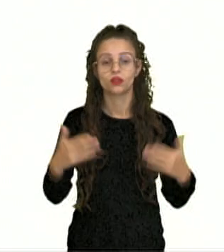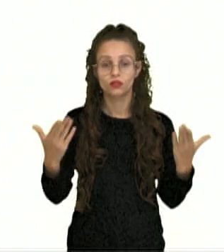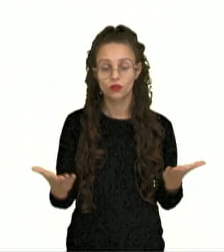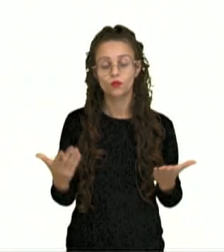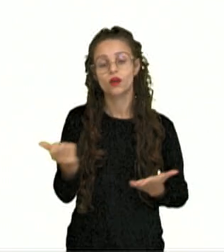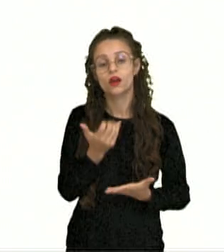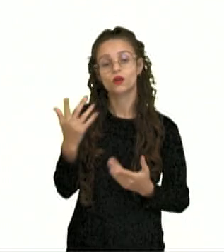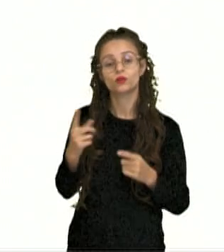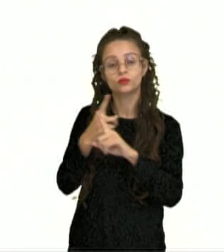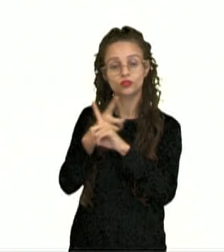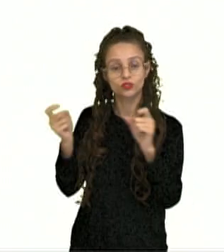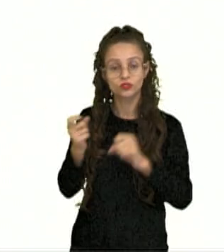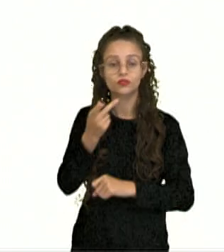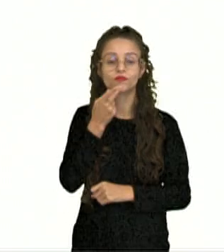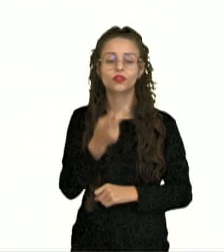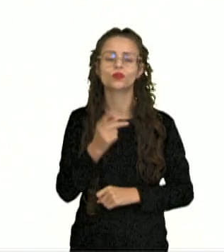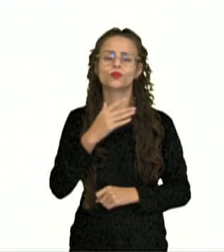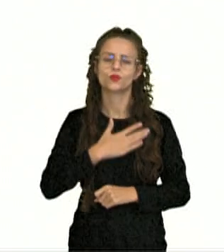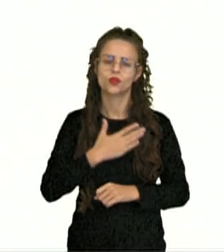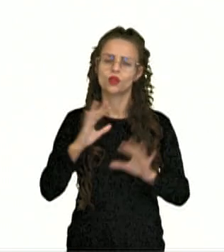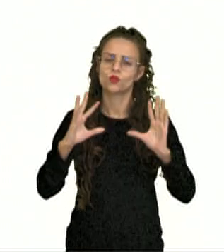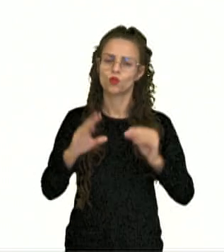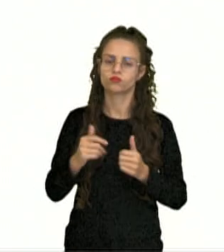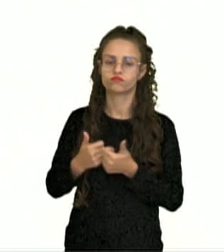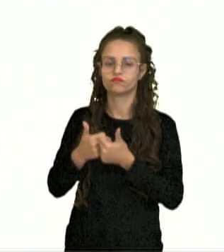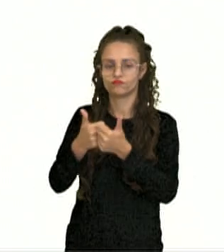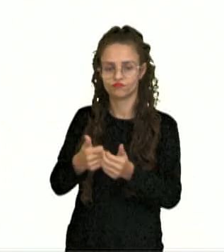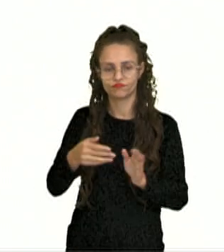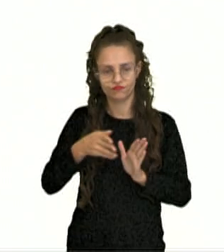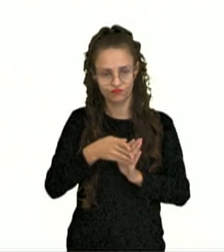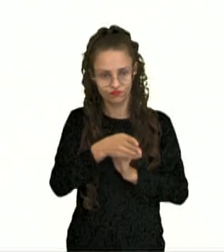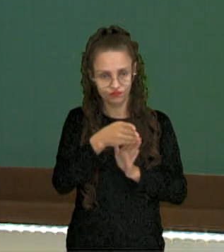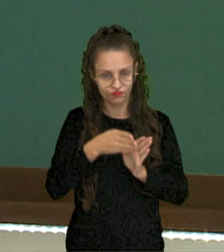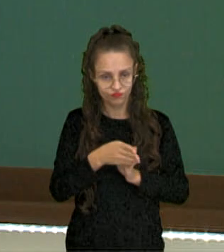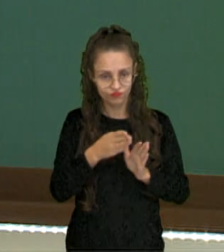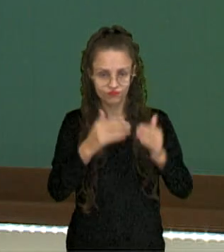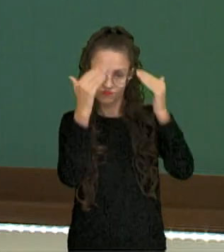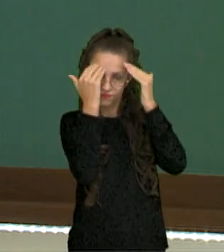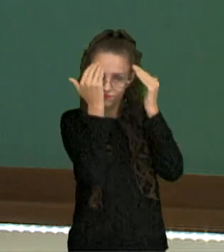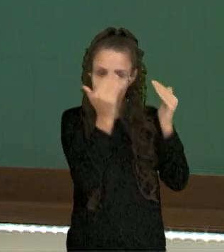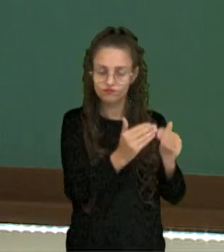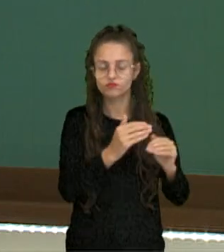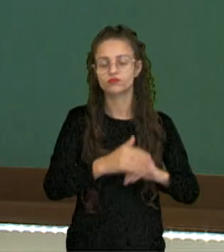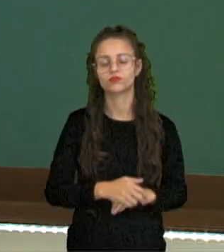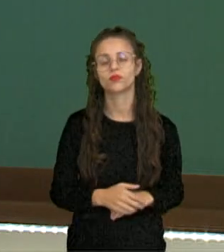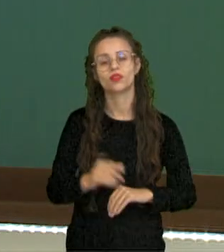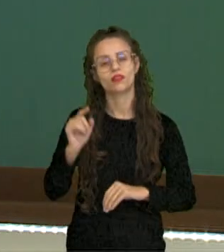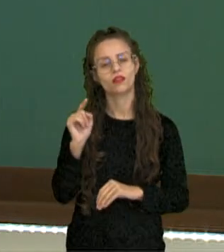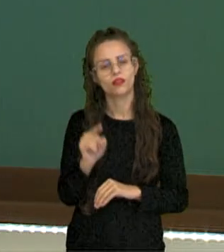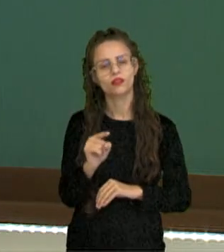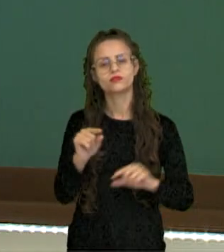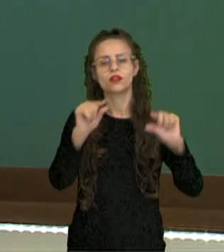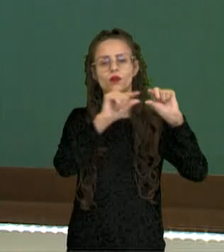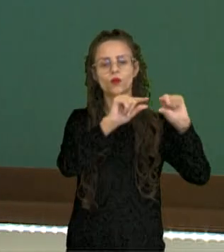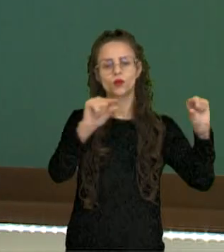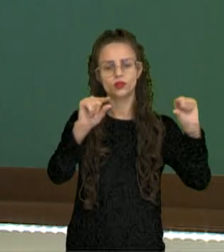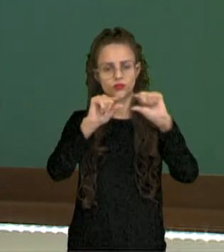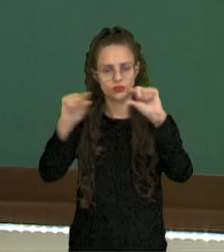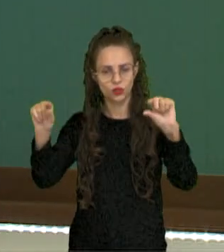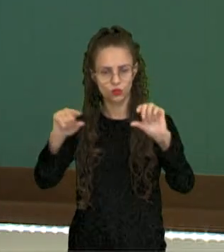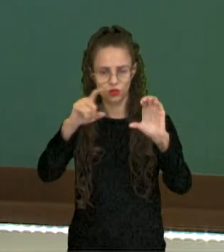Muitos cientistas gostariam que todos seguissem os conselhos sanitaristas. Essas orações